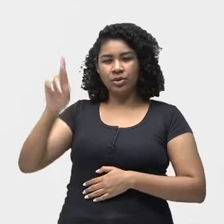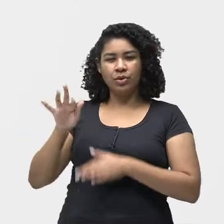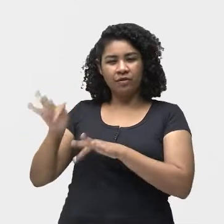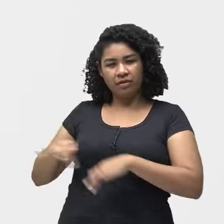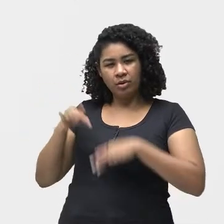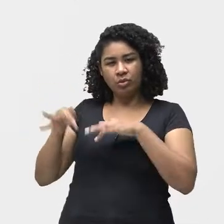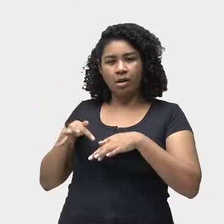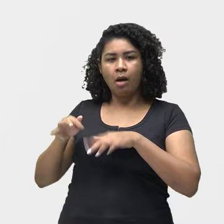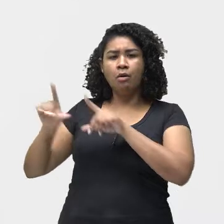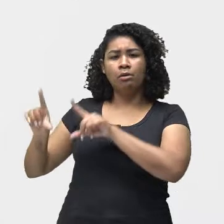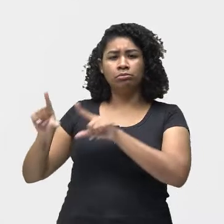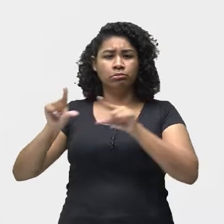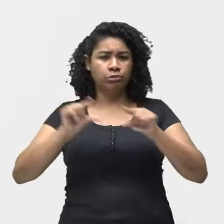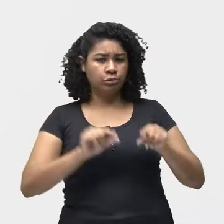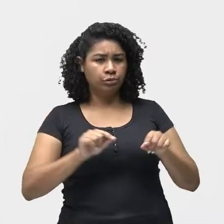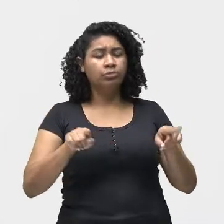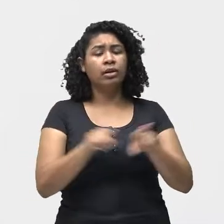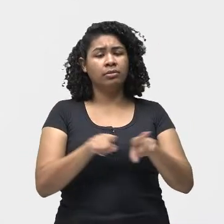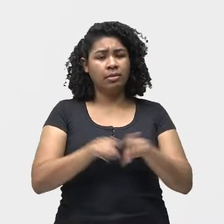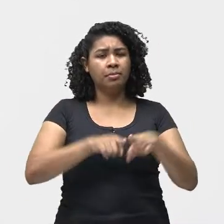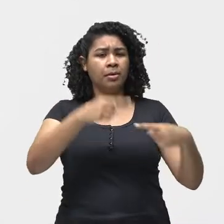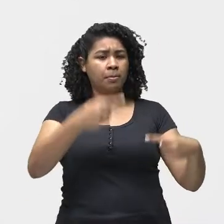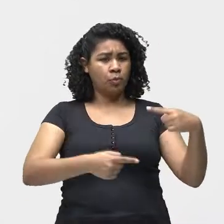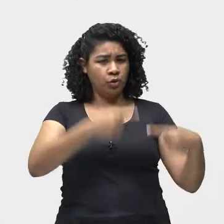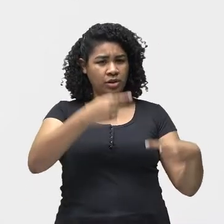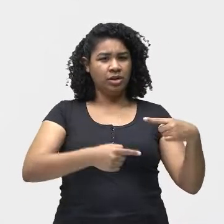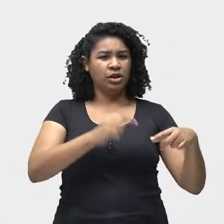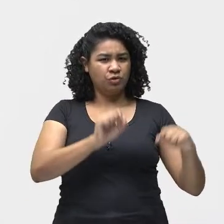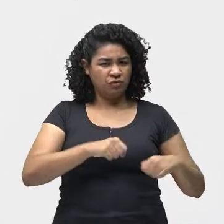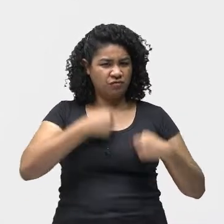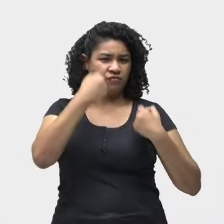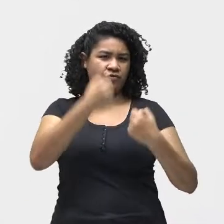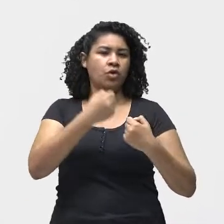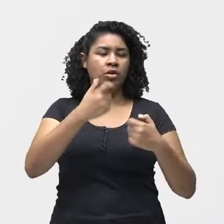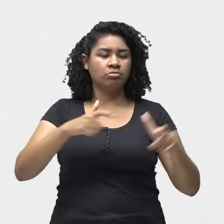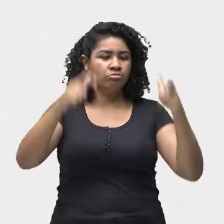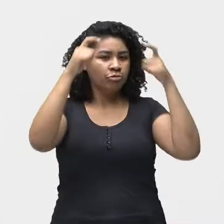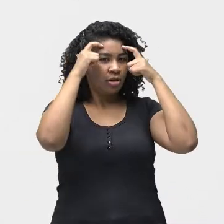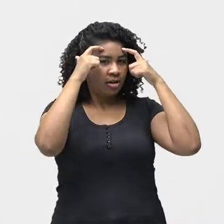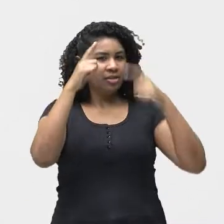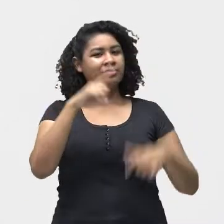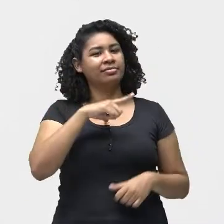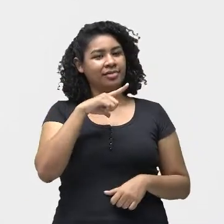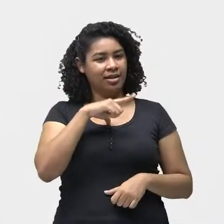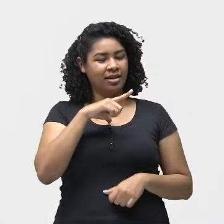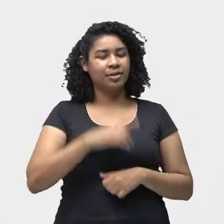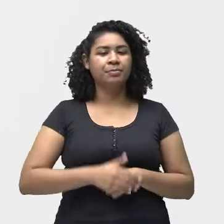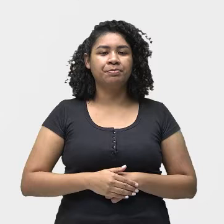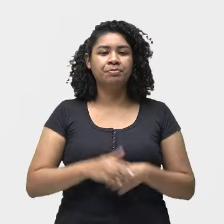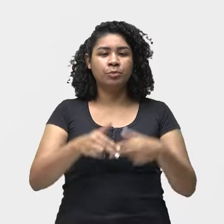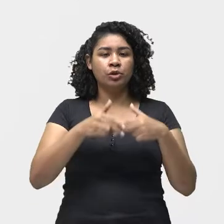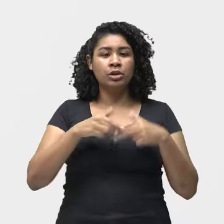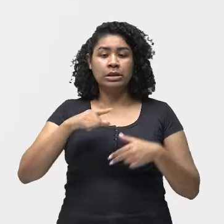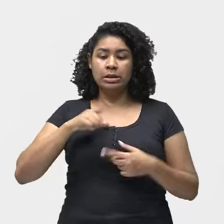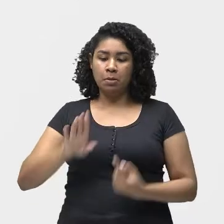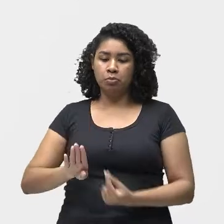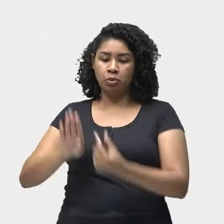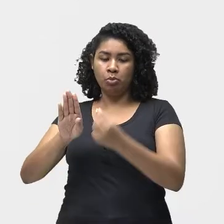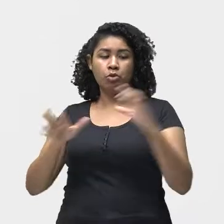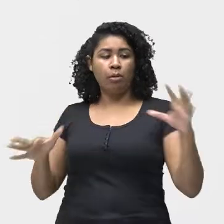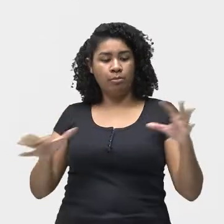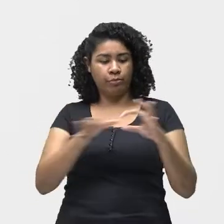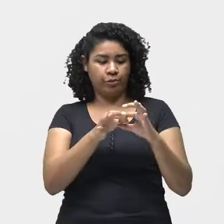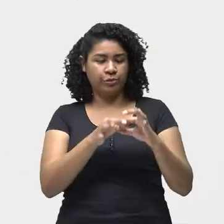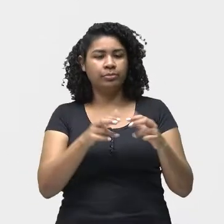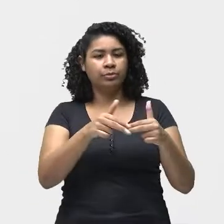também levaria ao fortalecimento político dos reis. Aliados com a ascendente burguesia, os